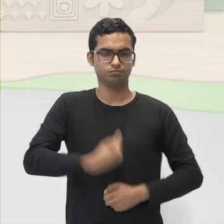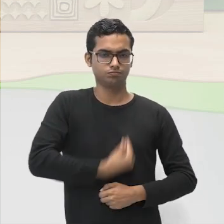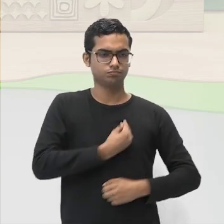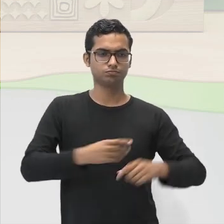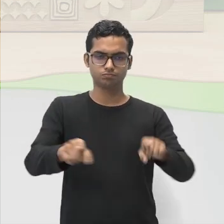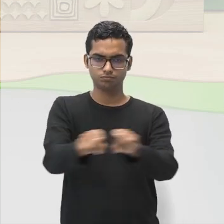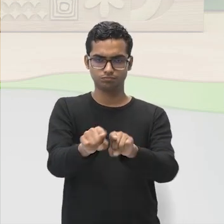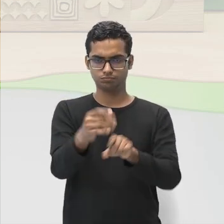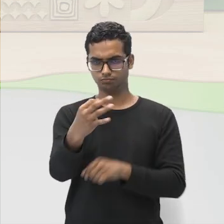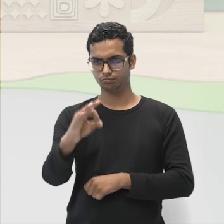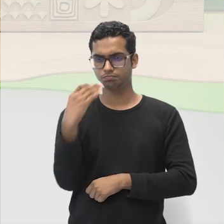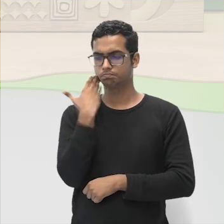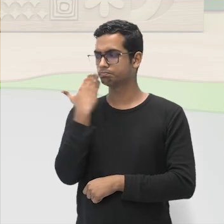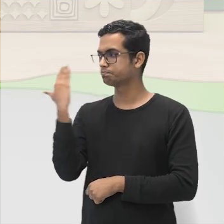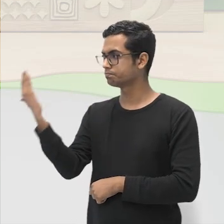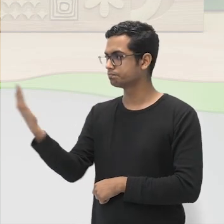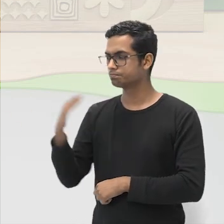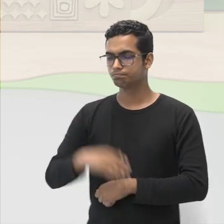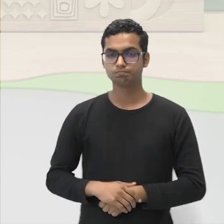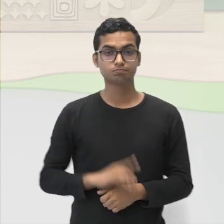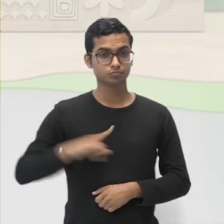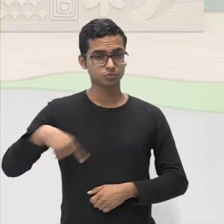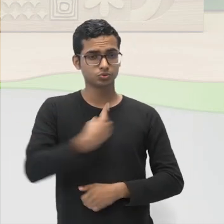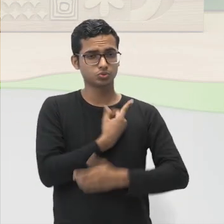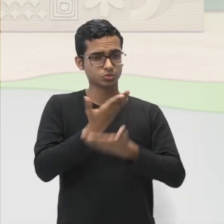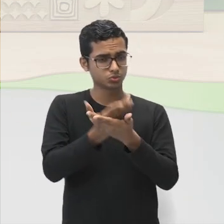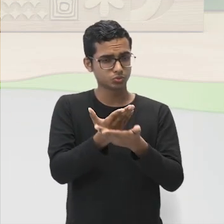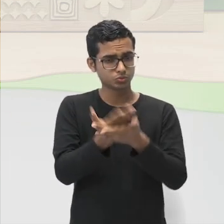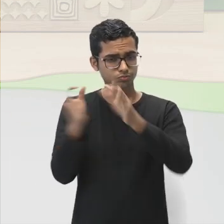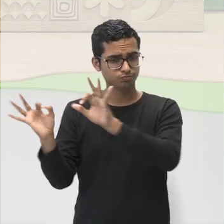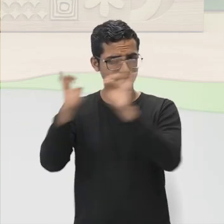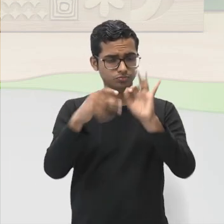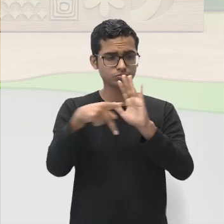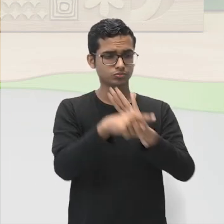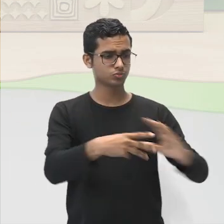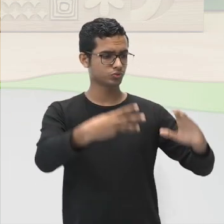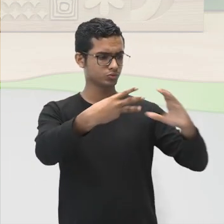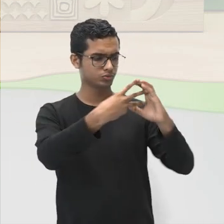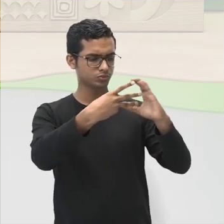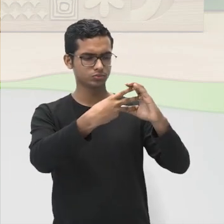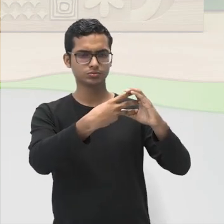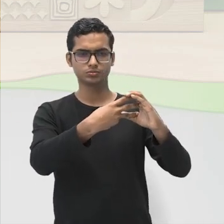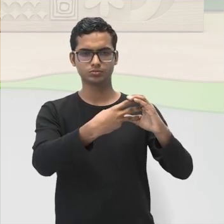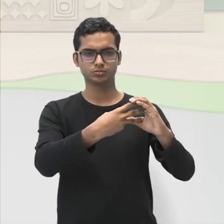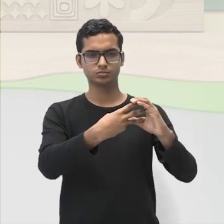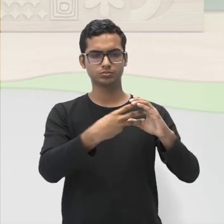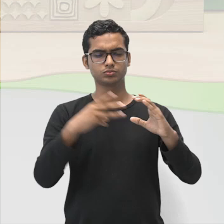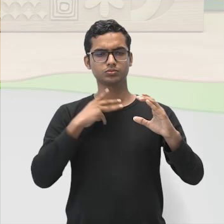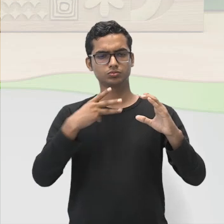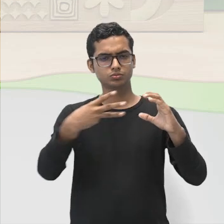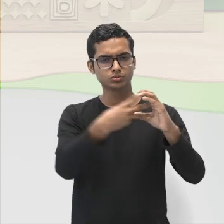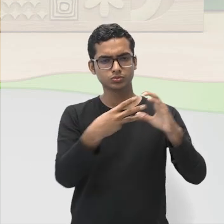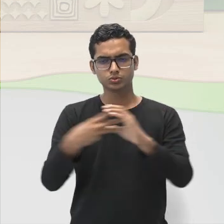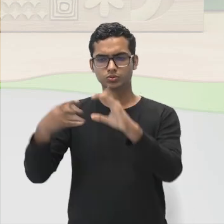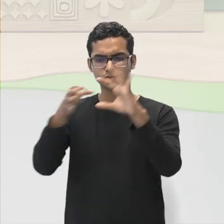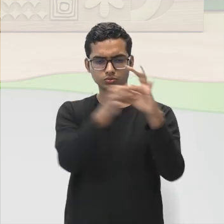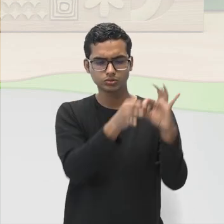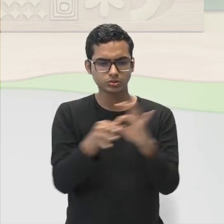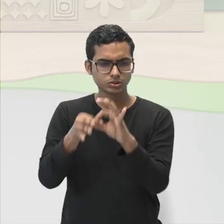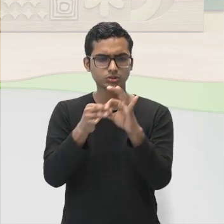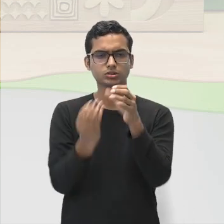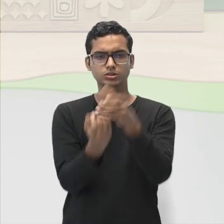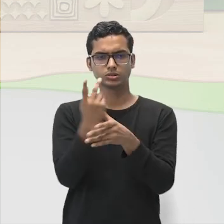vida, certo? Então, nós vemos ali as células, né, se unem, formam tecidos,